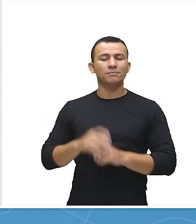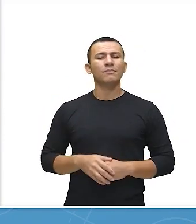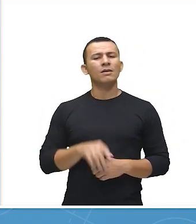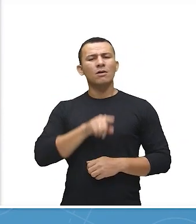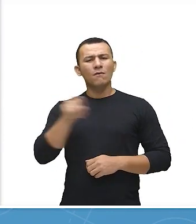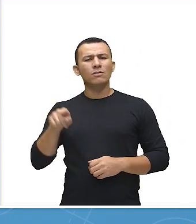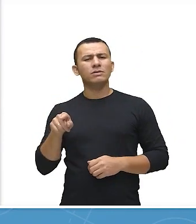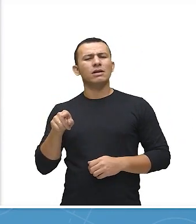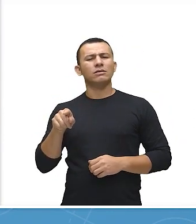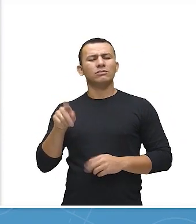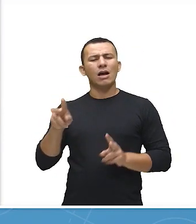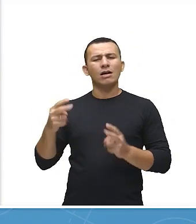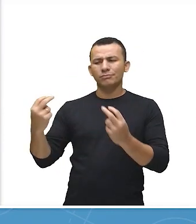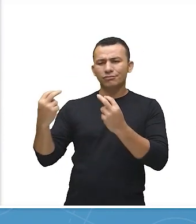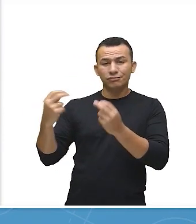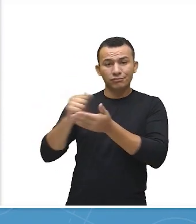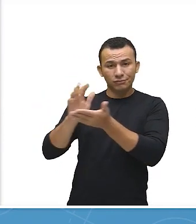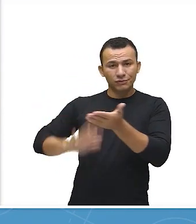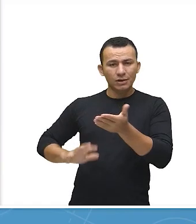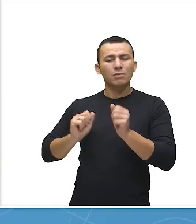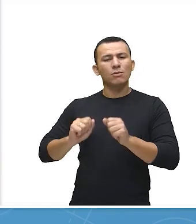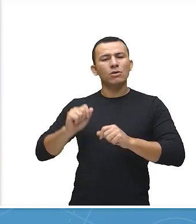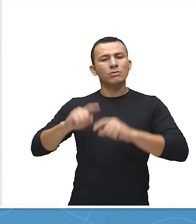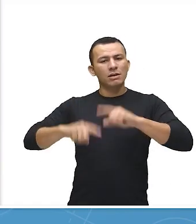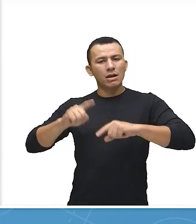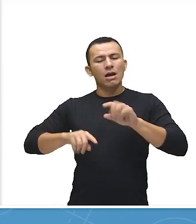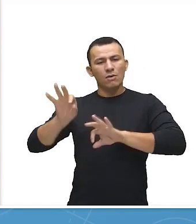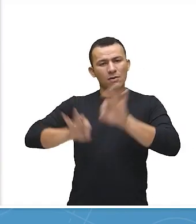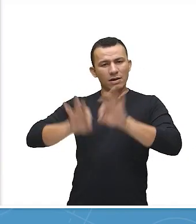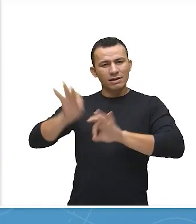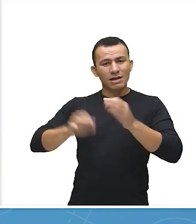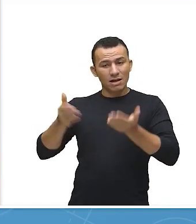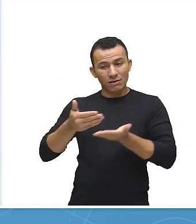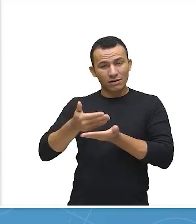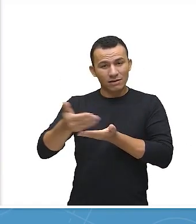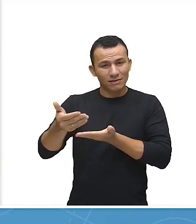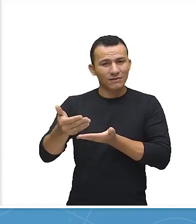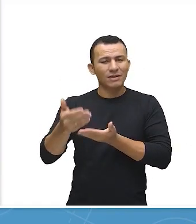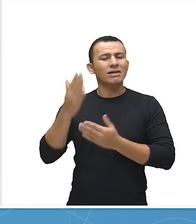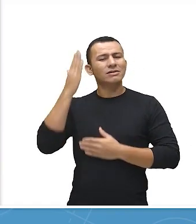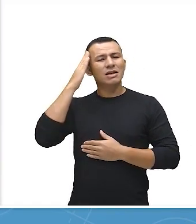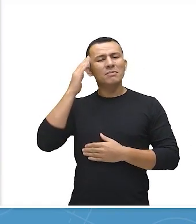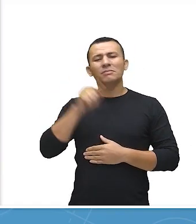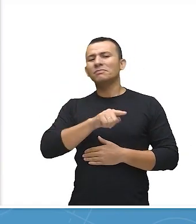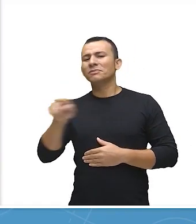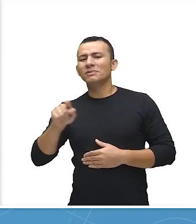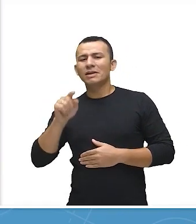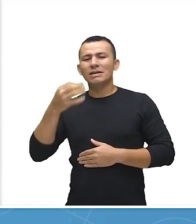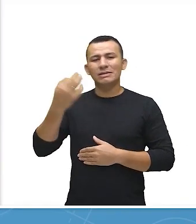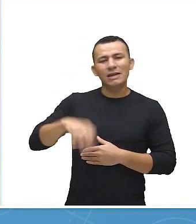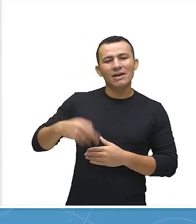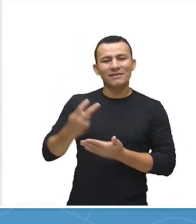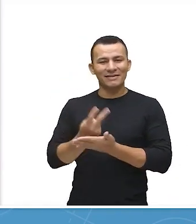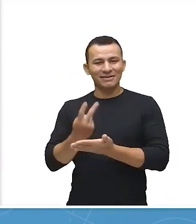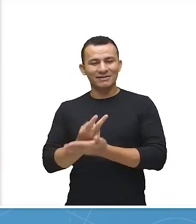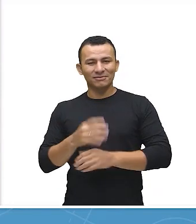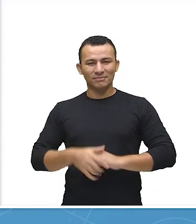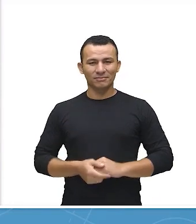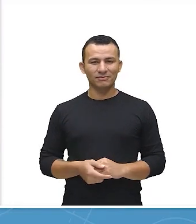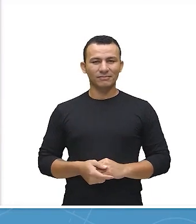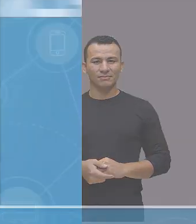a avaliação, pegue o seu caderno, as suas anotações e vamos conferir, né, o que vocês acertaram. Vamos lá.